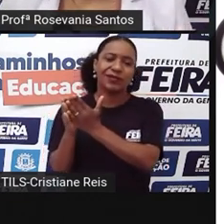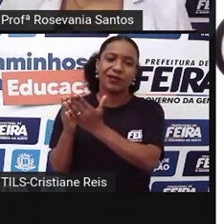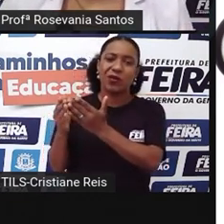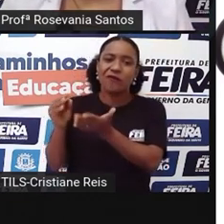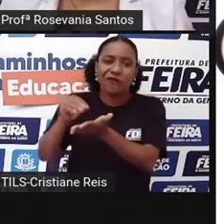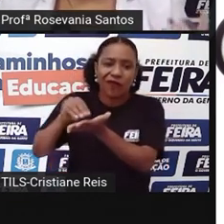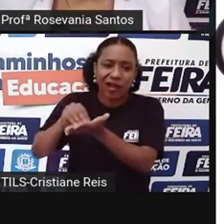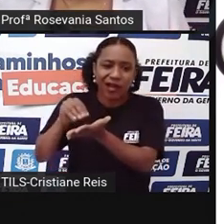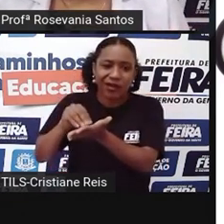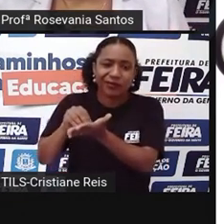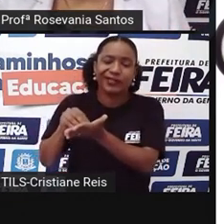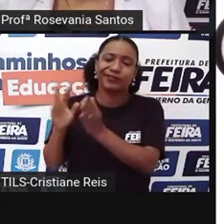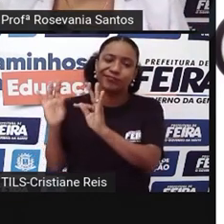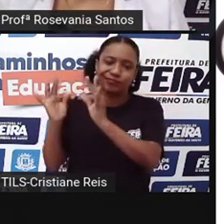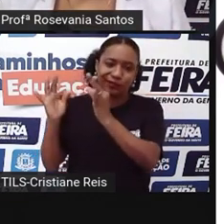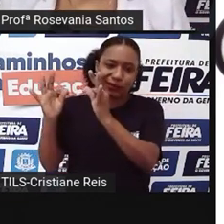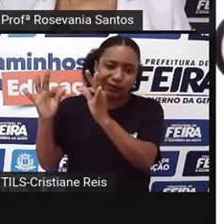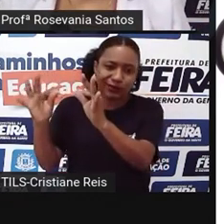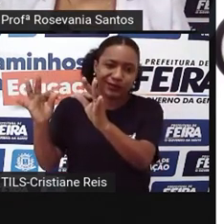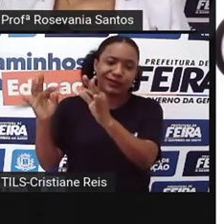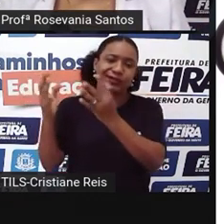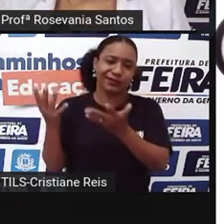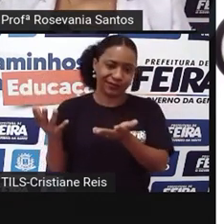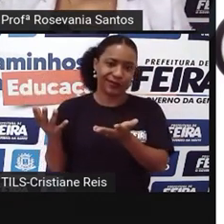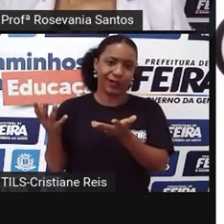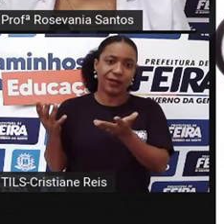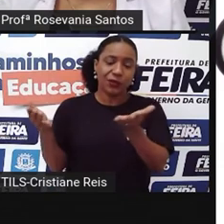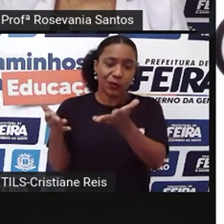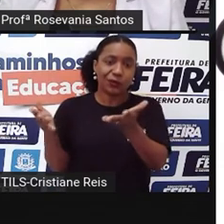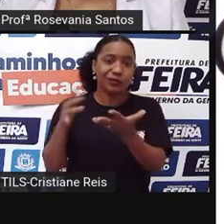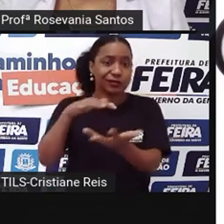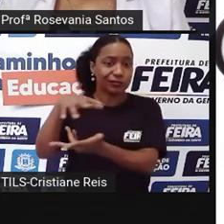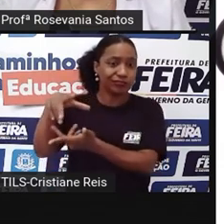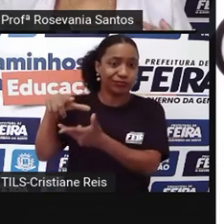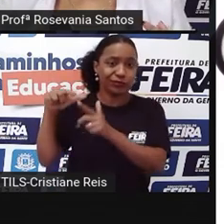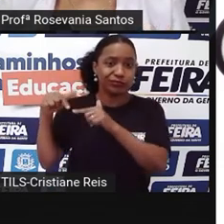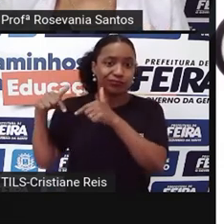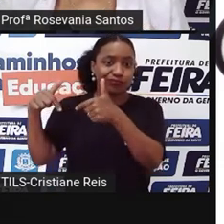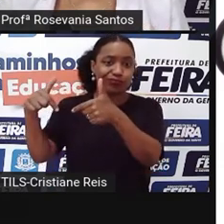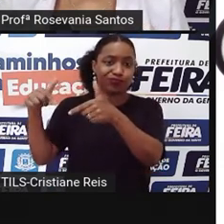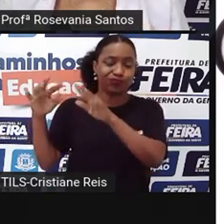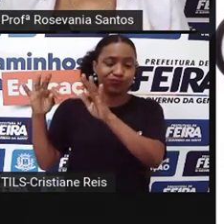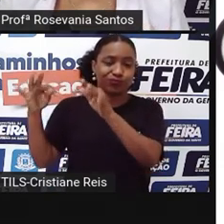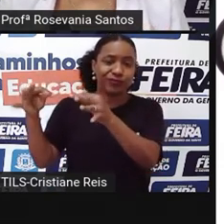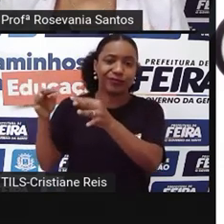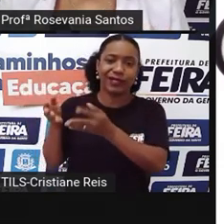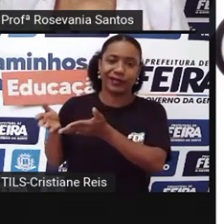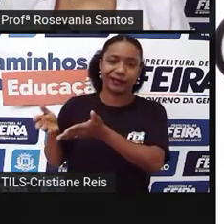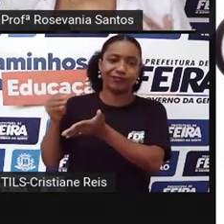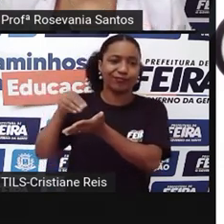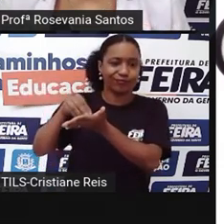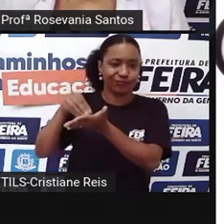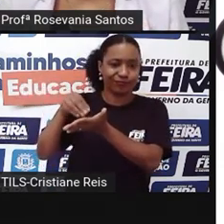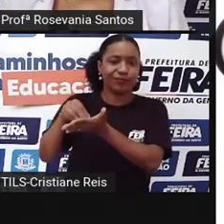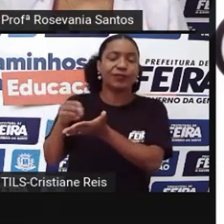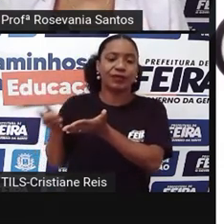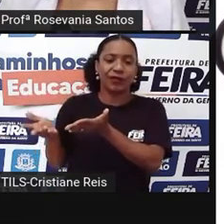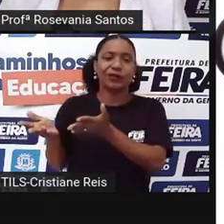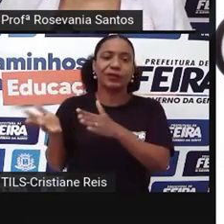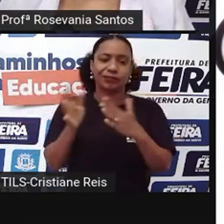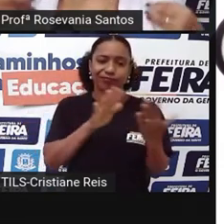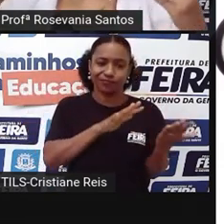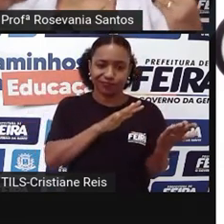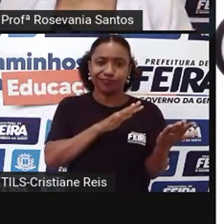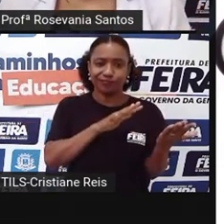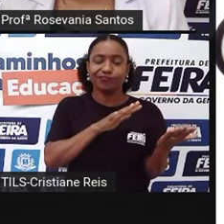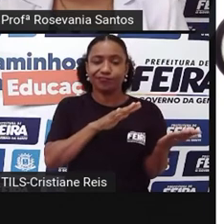hoje tão tecnológico, tão avançado, né, em vários aspectos. Então, a gente tem uma região altamente